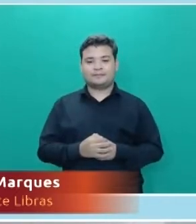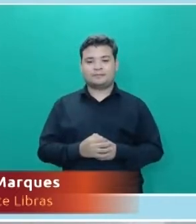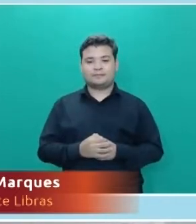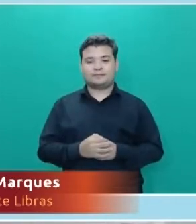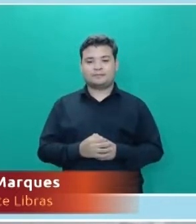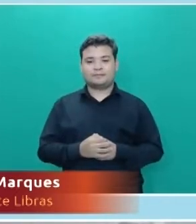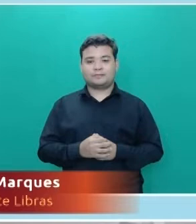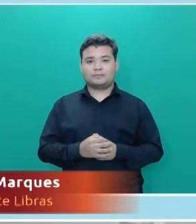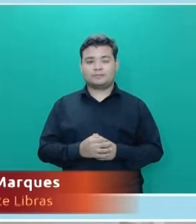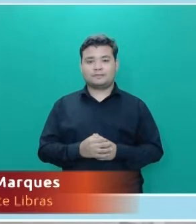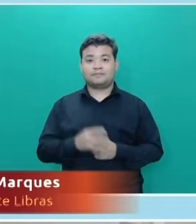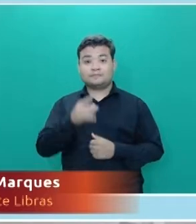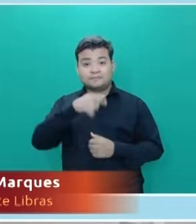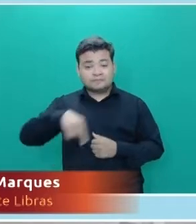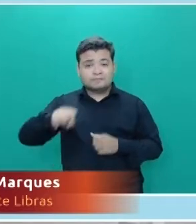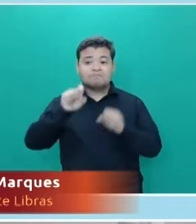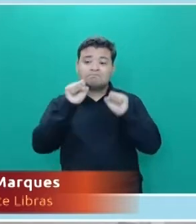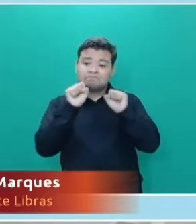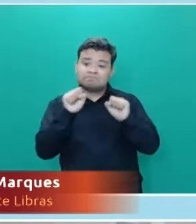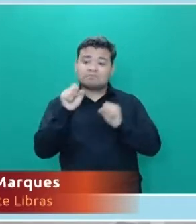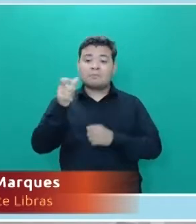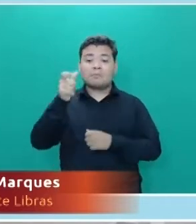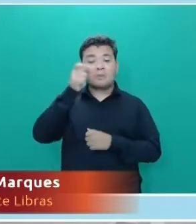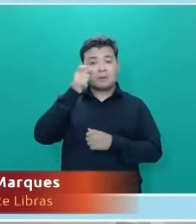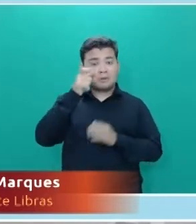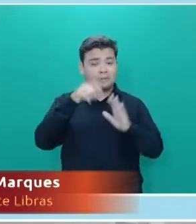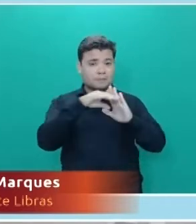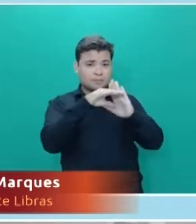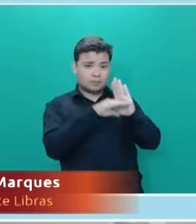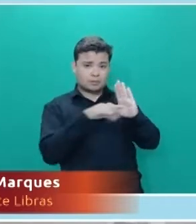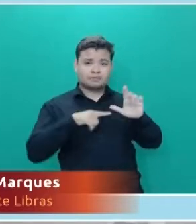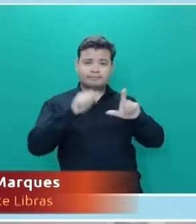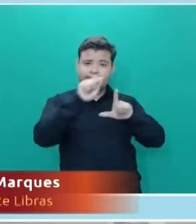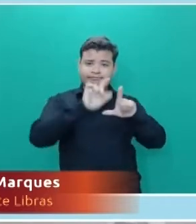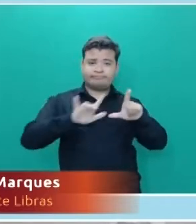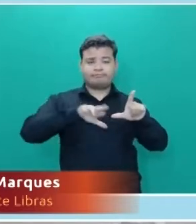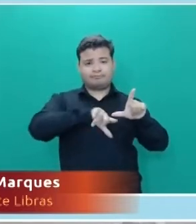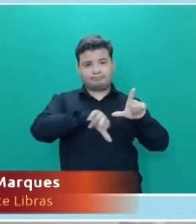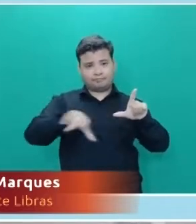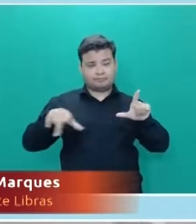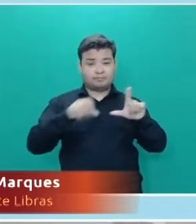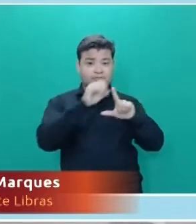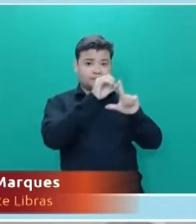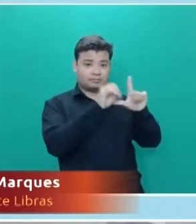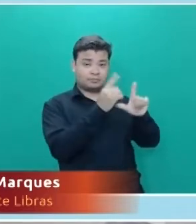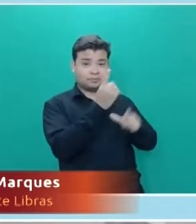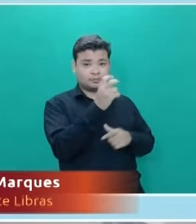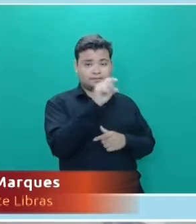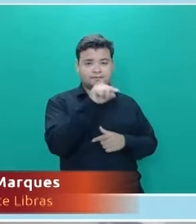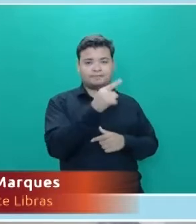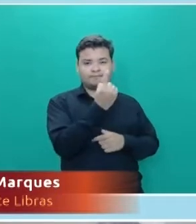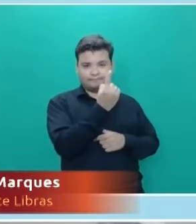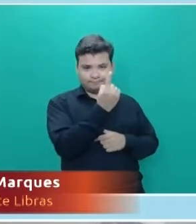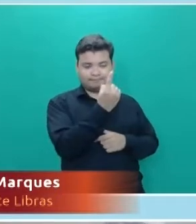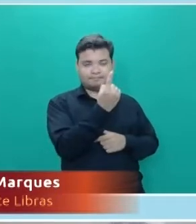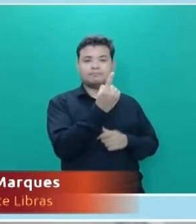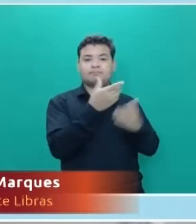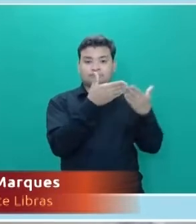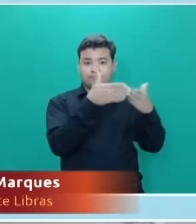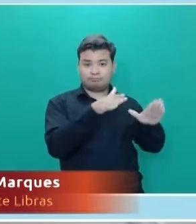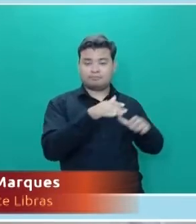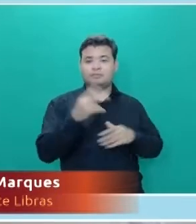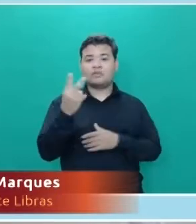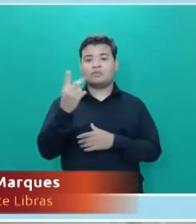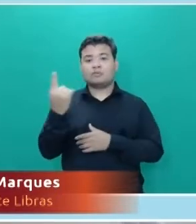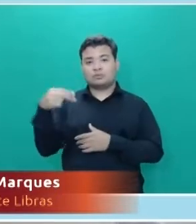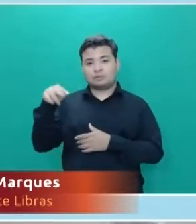Você pode assistir o programa em diferentes plataformas. Na TV UFG, canal 15.1 do Sinal Aberto, 21 da NET Goiânia,